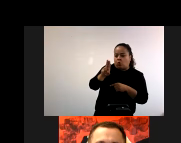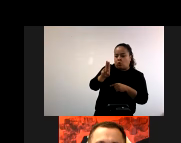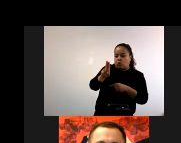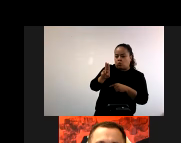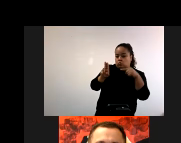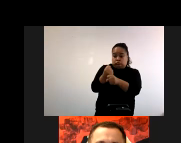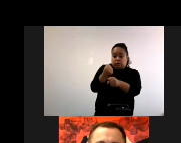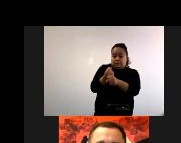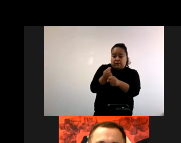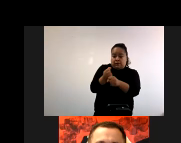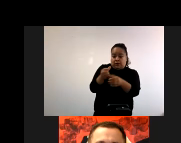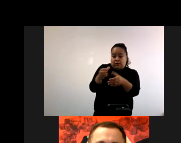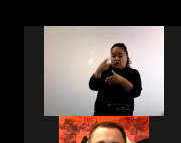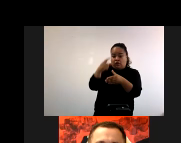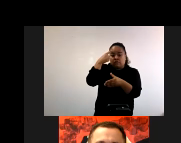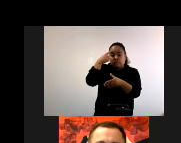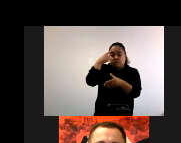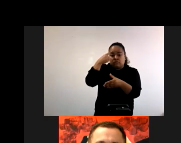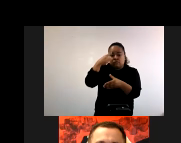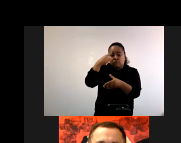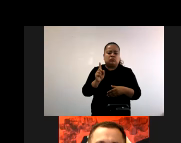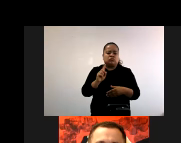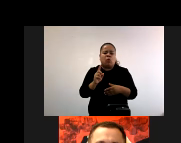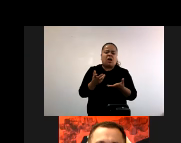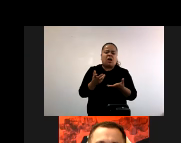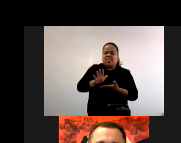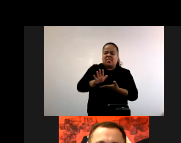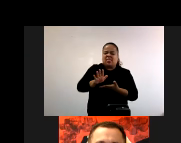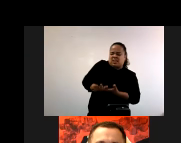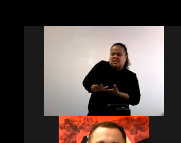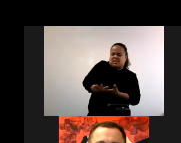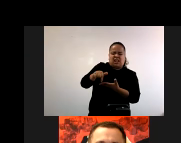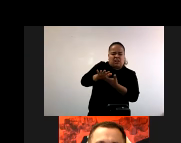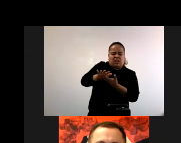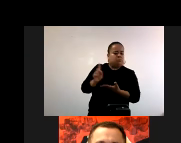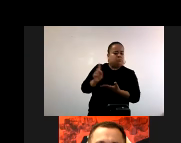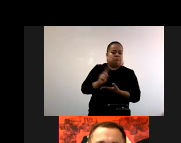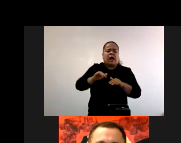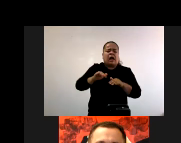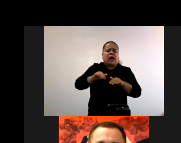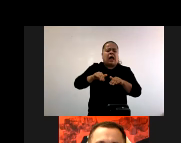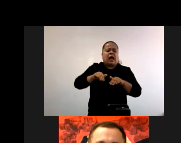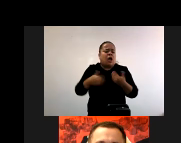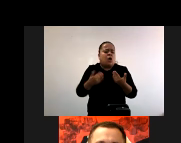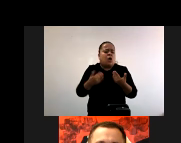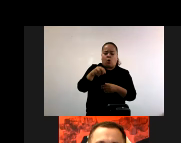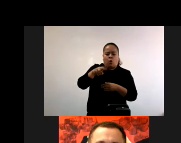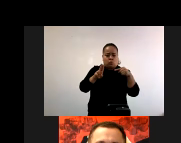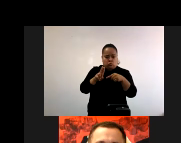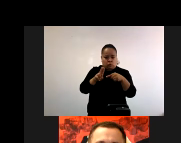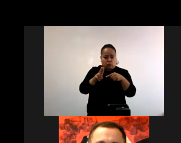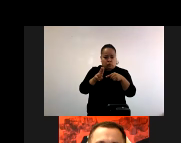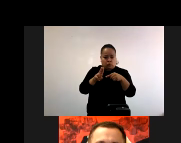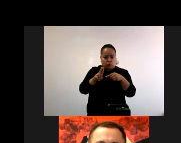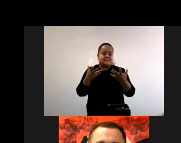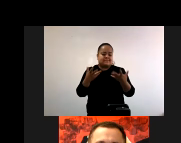para abordar a discriminação, que é o trabalho conjunto das Nações Unidas, um grupo de